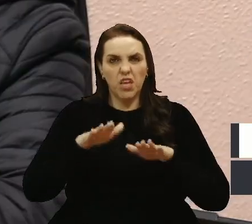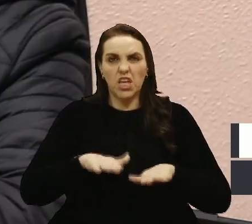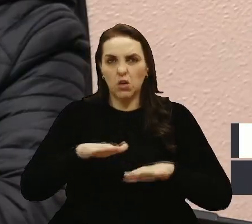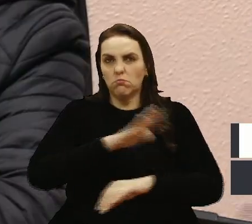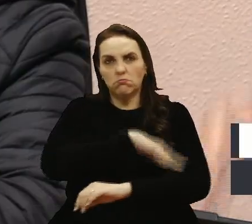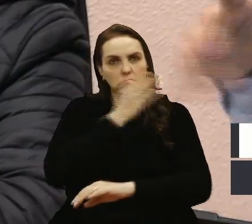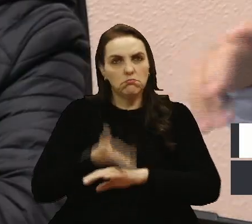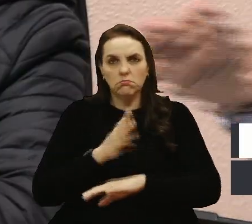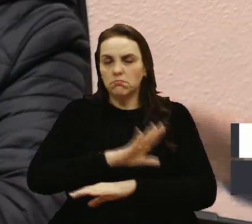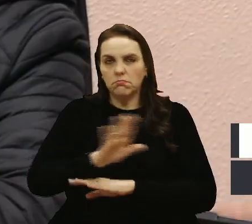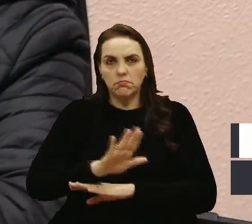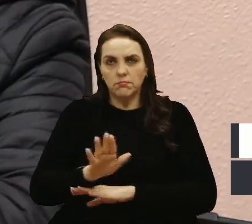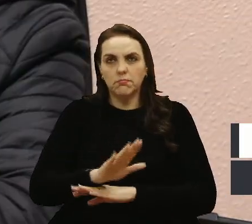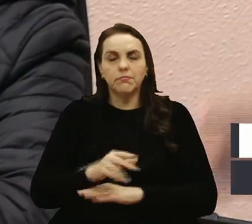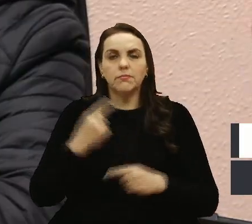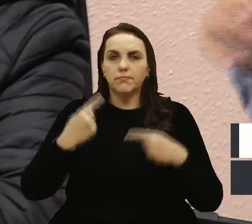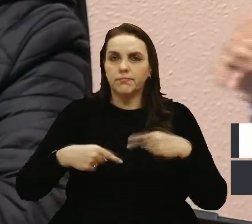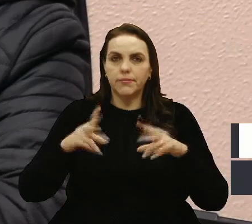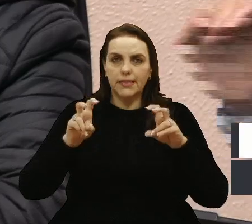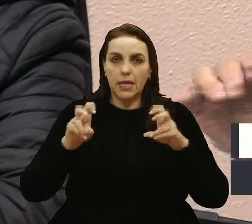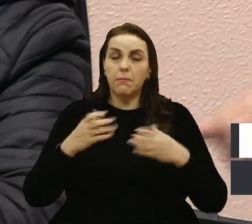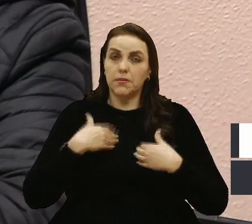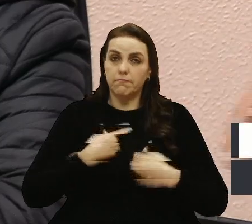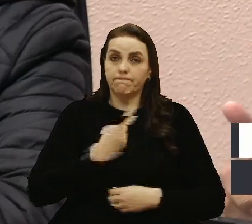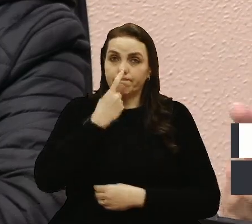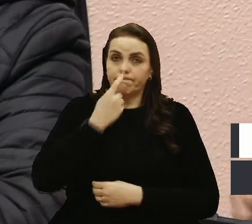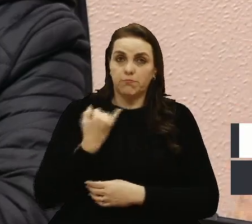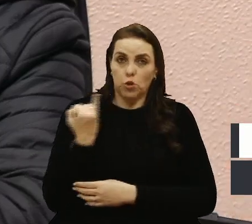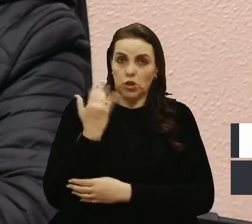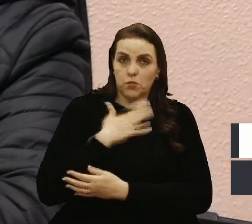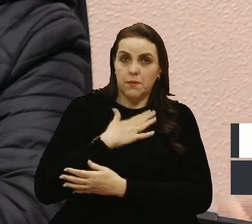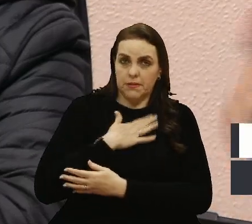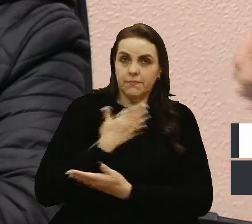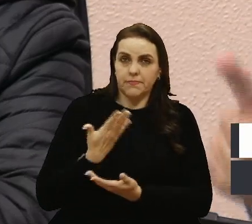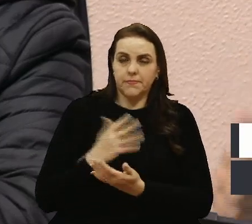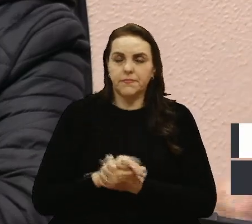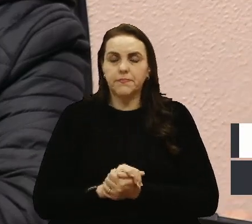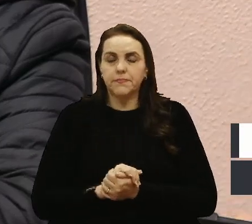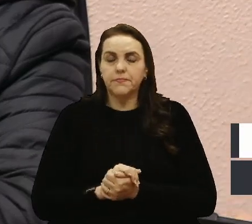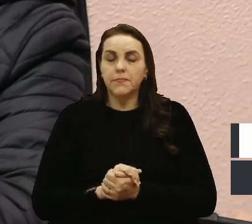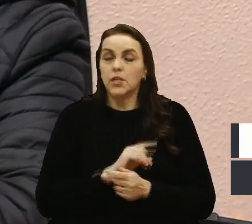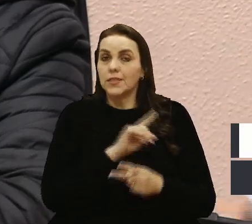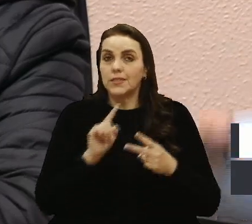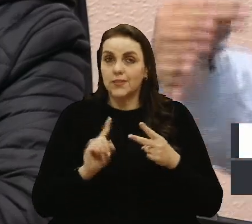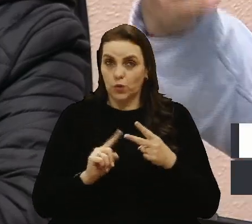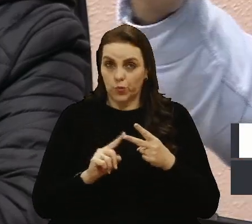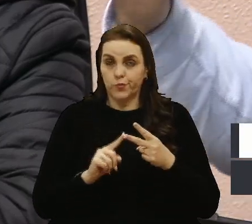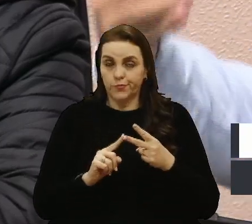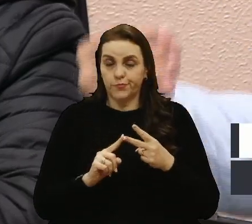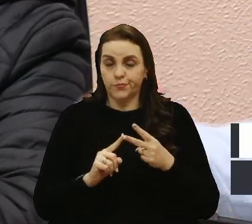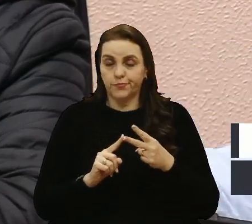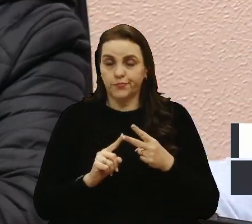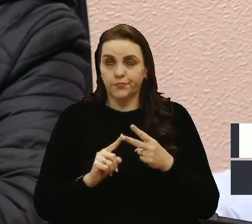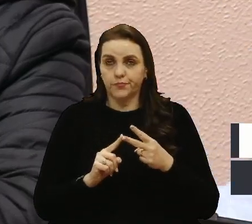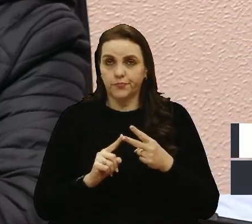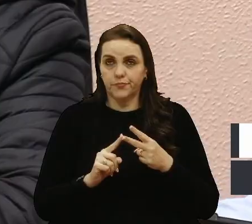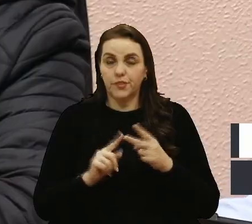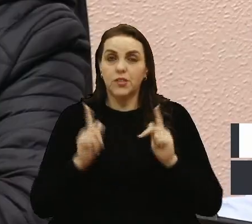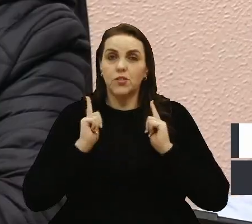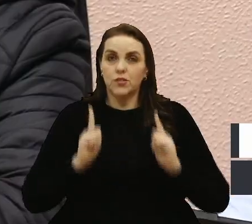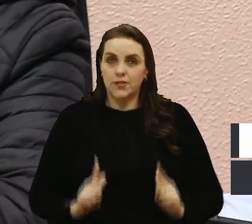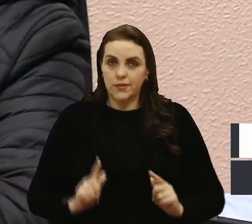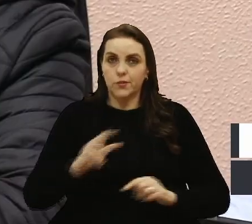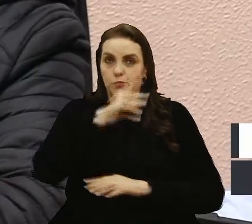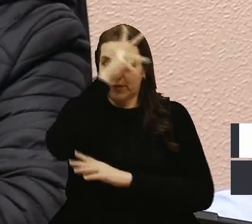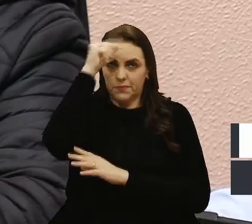inclusive quando se trata de temas que são caros para mim, críticos. Assunto 1. 2. Sobre a questão da gestão